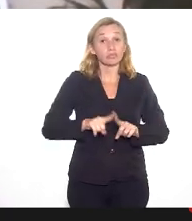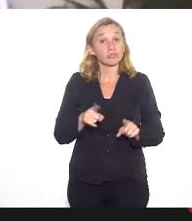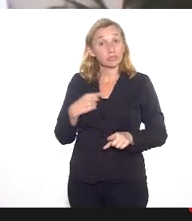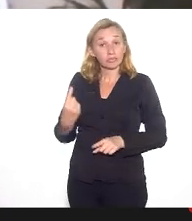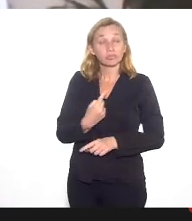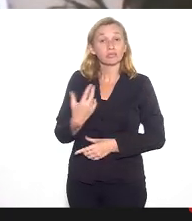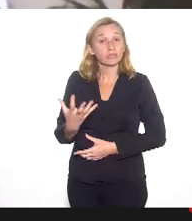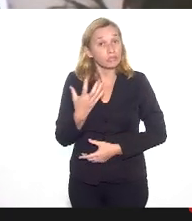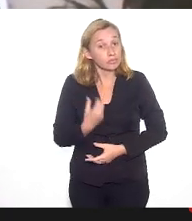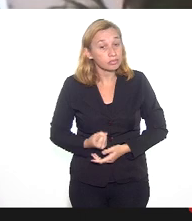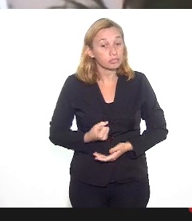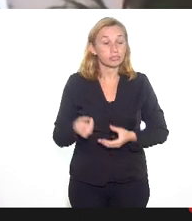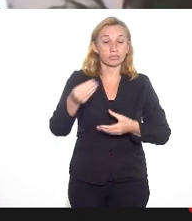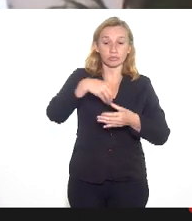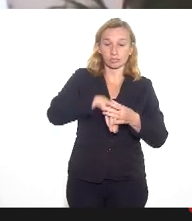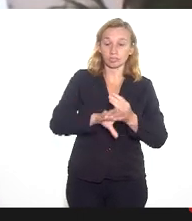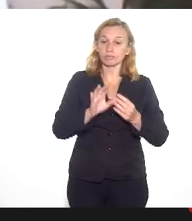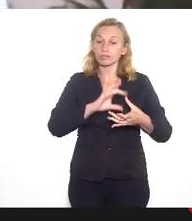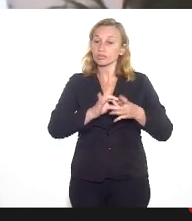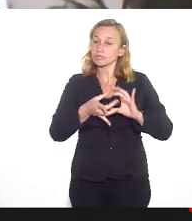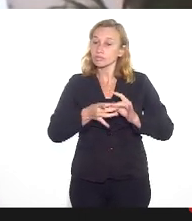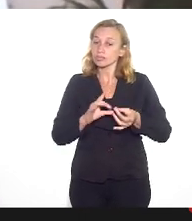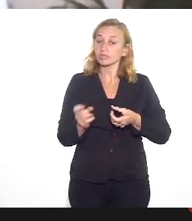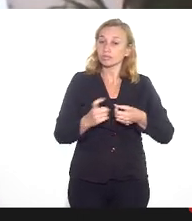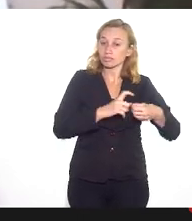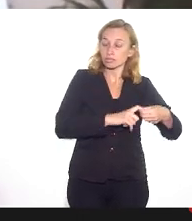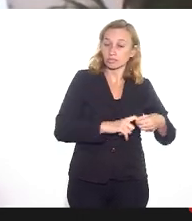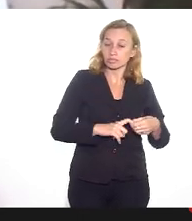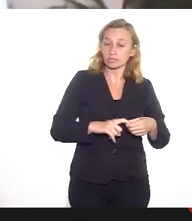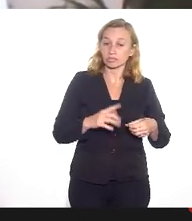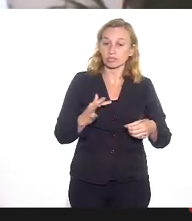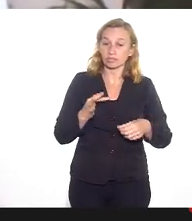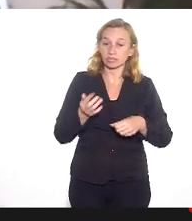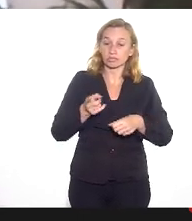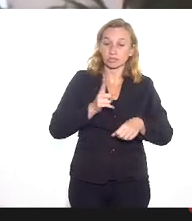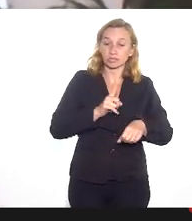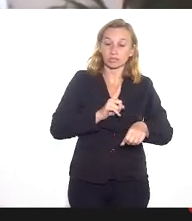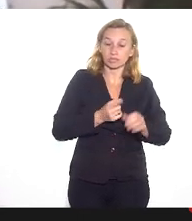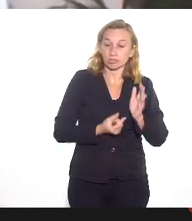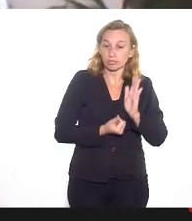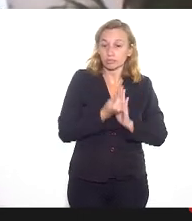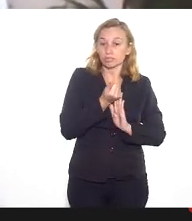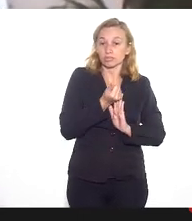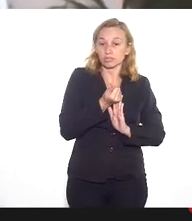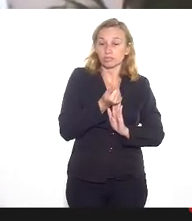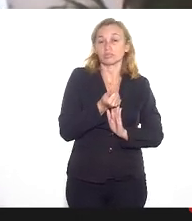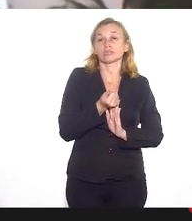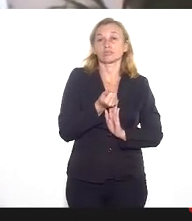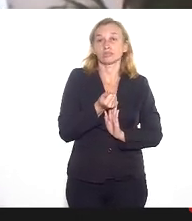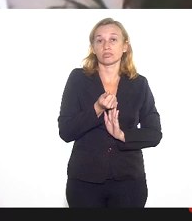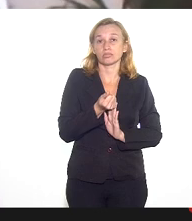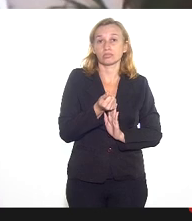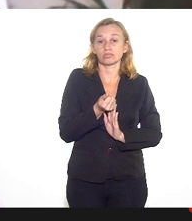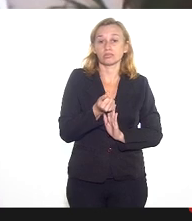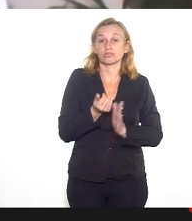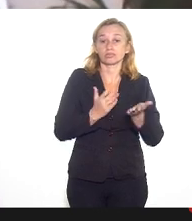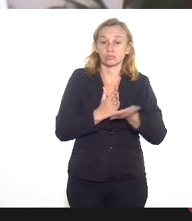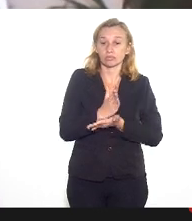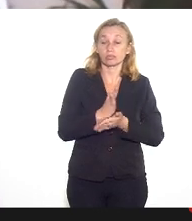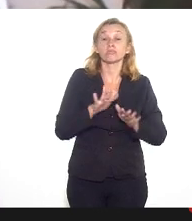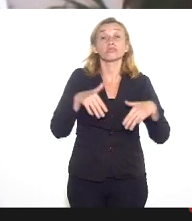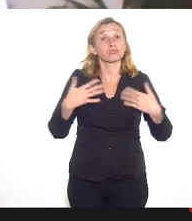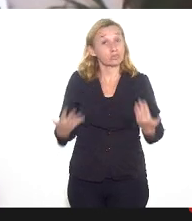recebemos, dentro de um contexto de consórcio, as previsões orçamentárias e as razoabilidades que seriam aprovadas.